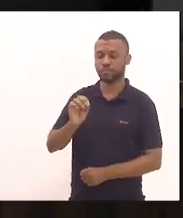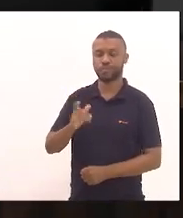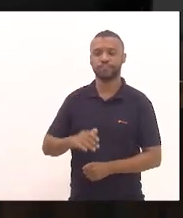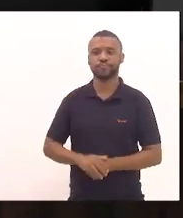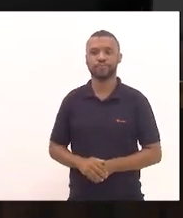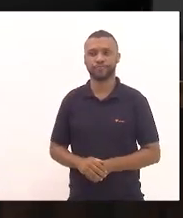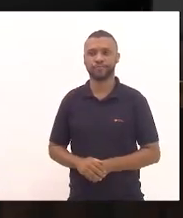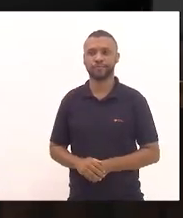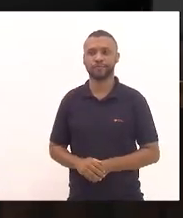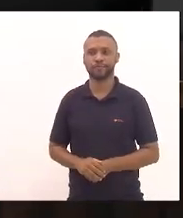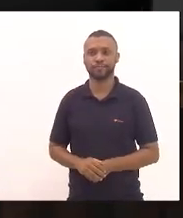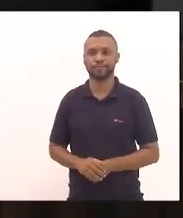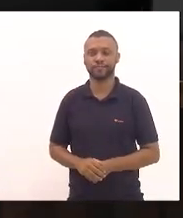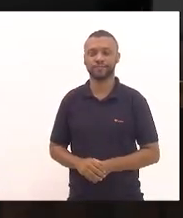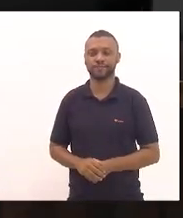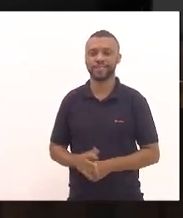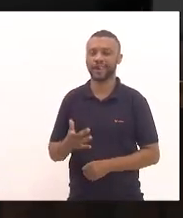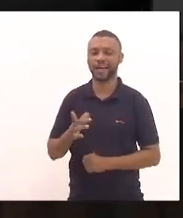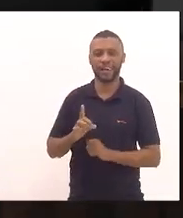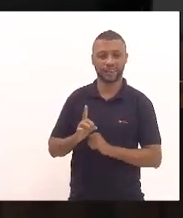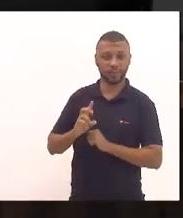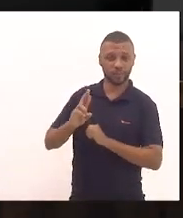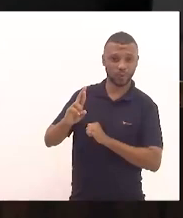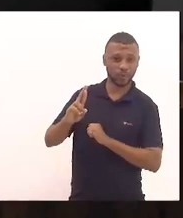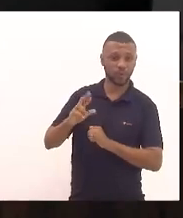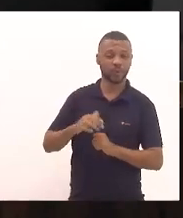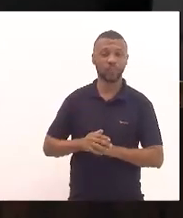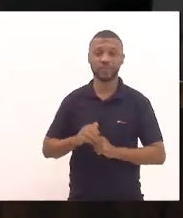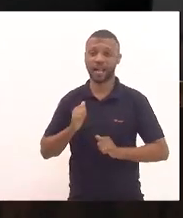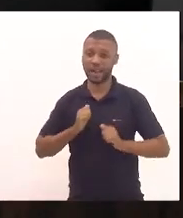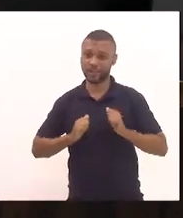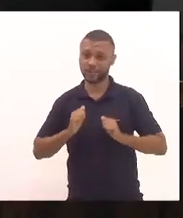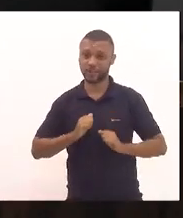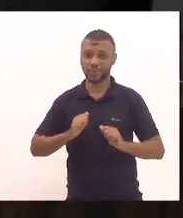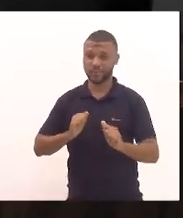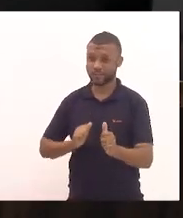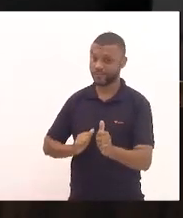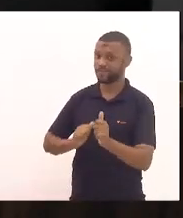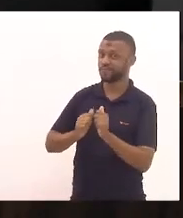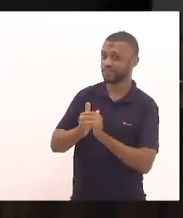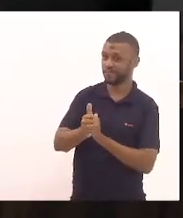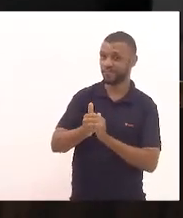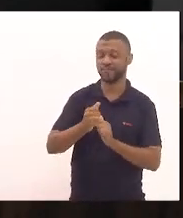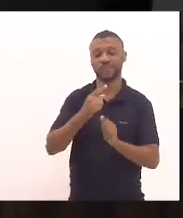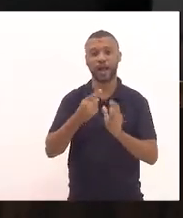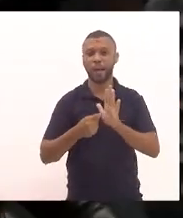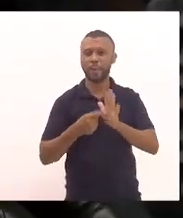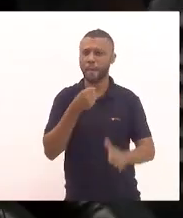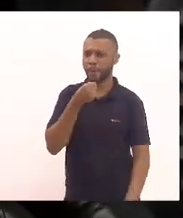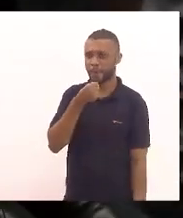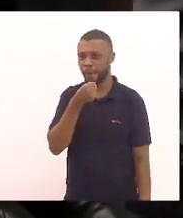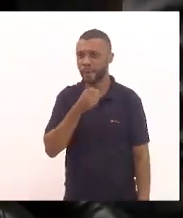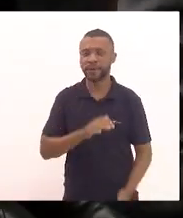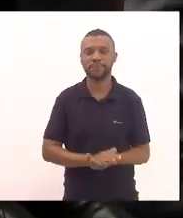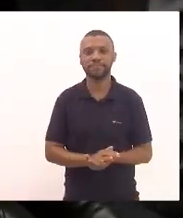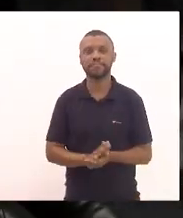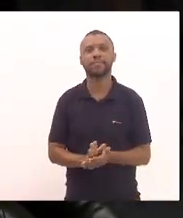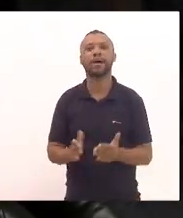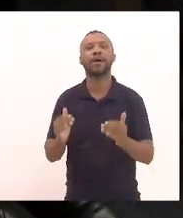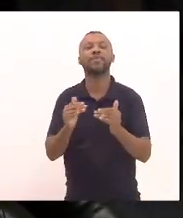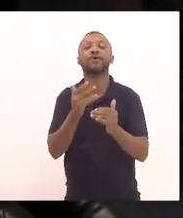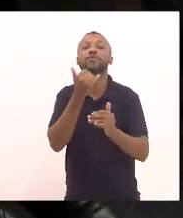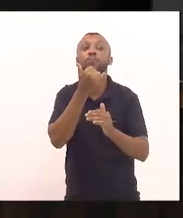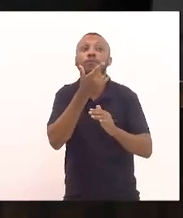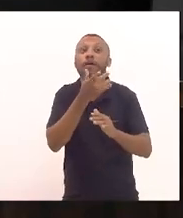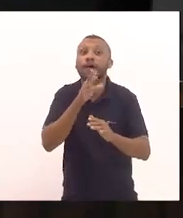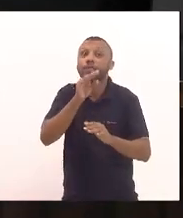Doutor, ator, jogador de futebol, apresentador. Acompanha a CCJ, eu vou falar